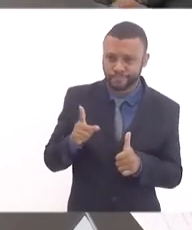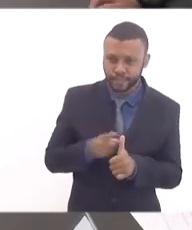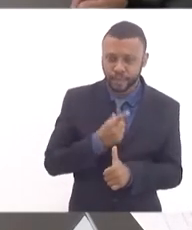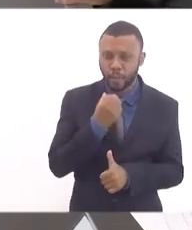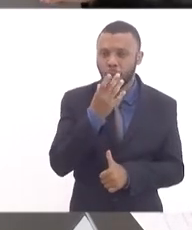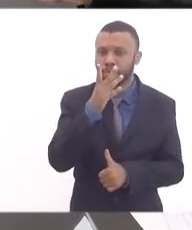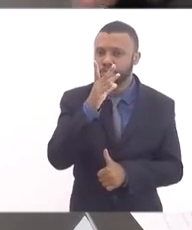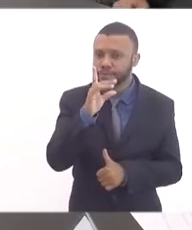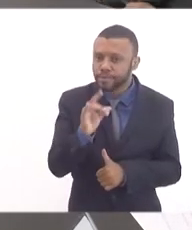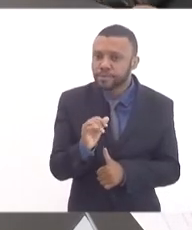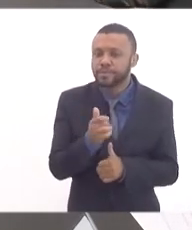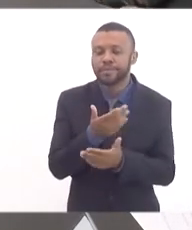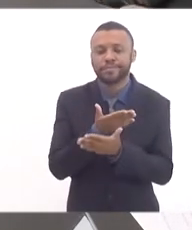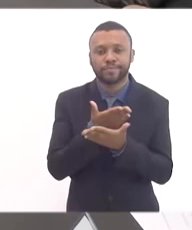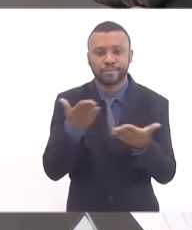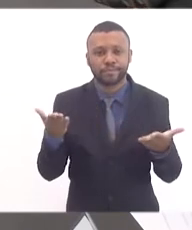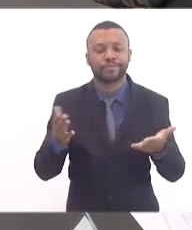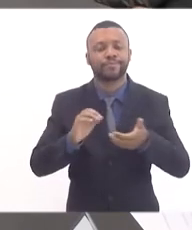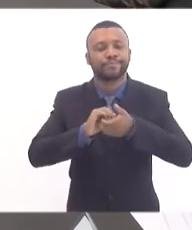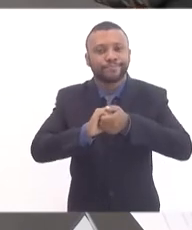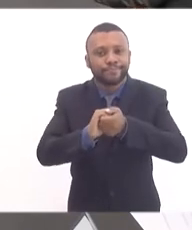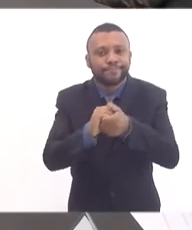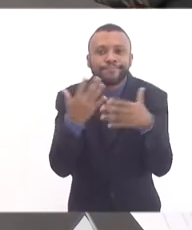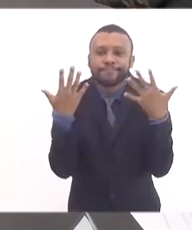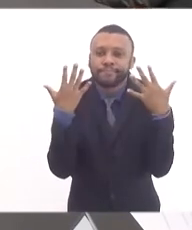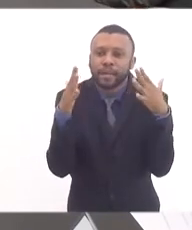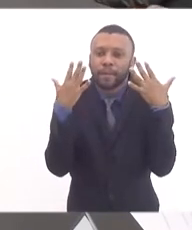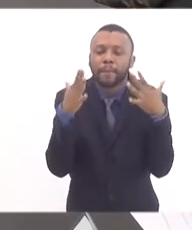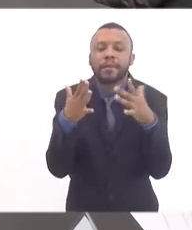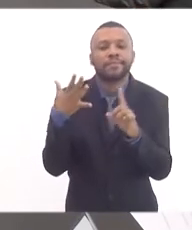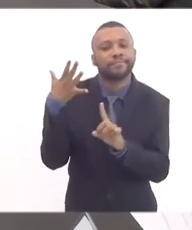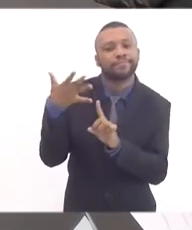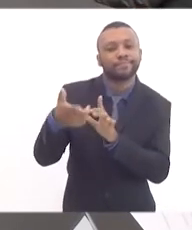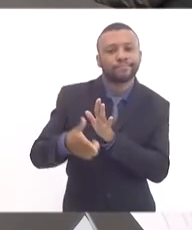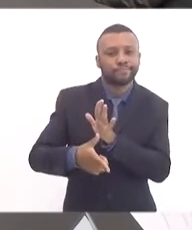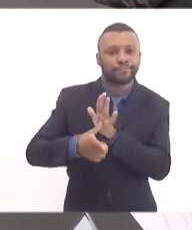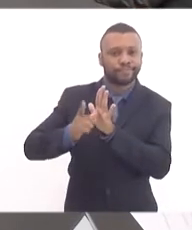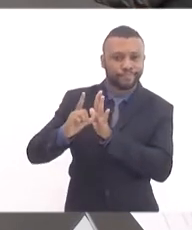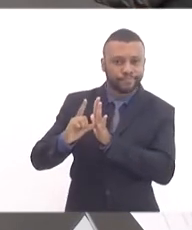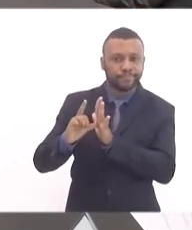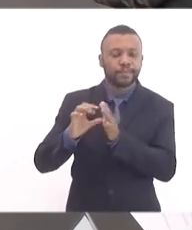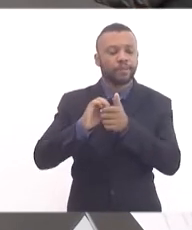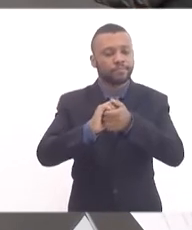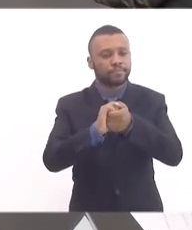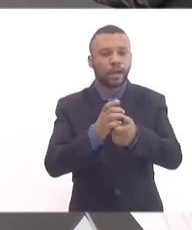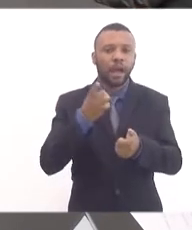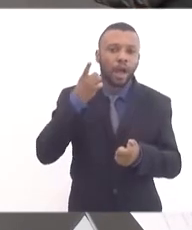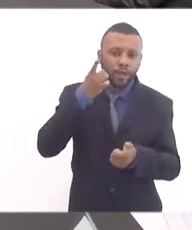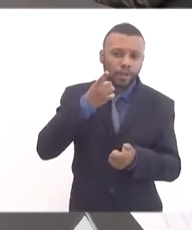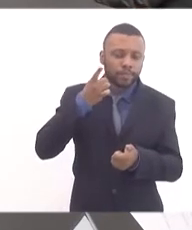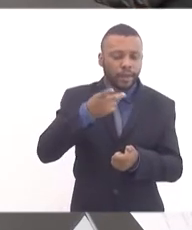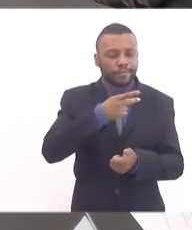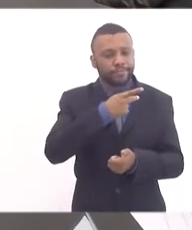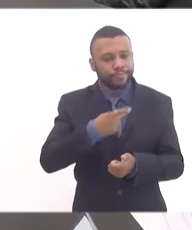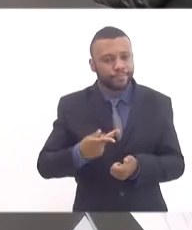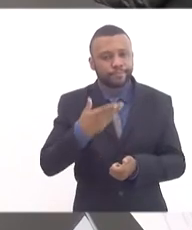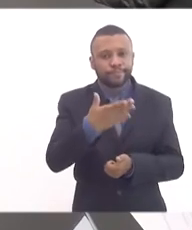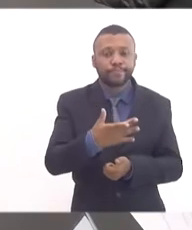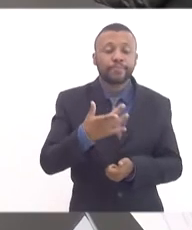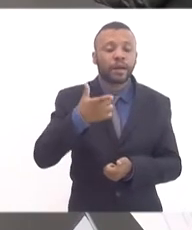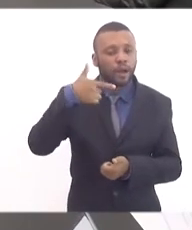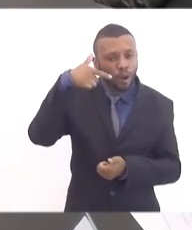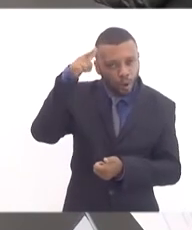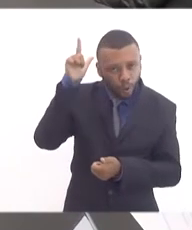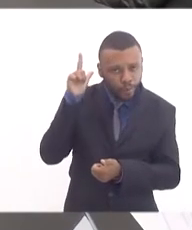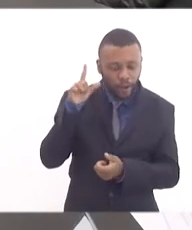todos e parabenizar quem me antecedeu o cumprimentar o deputado de presente na pessoa do presidente Deputado Luiz Paulo